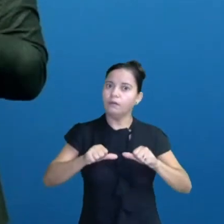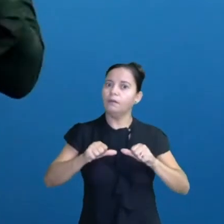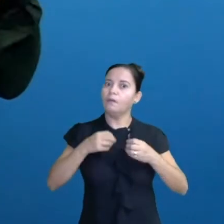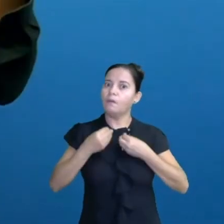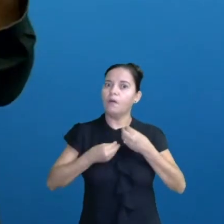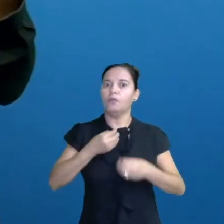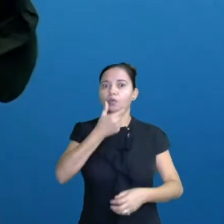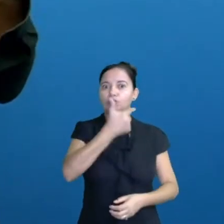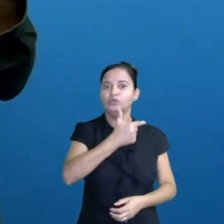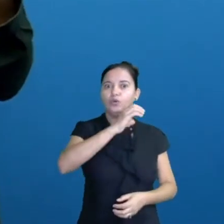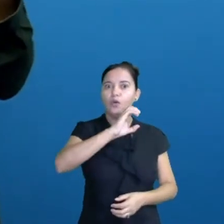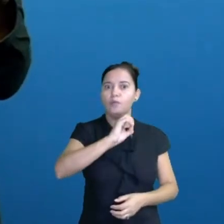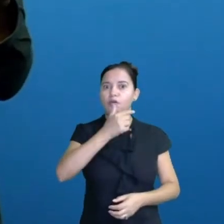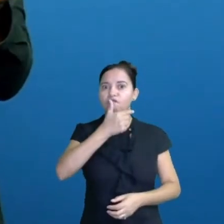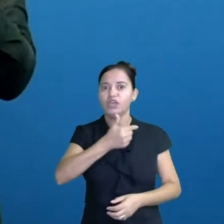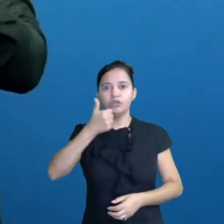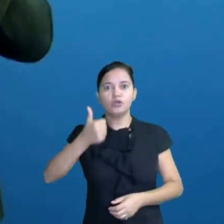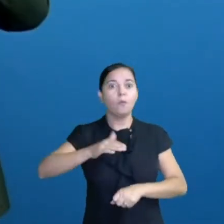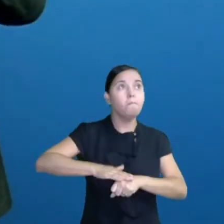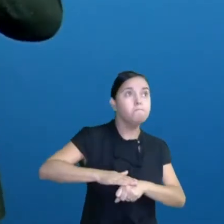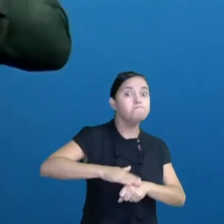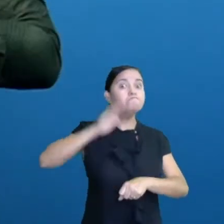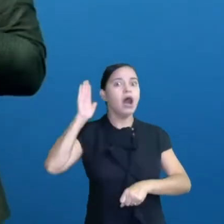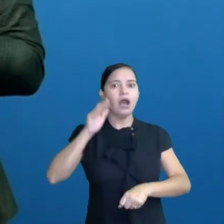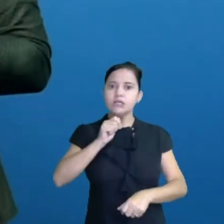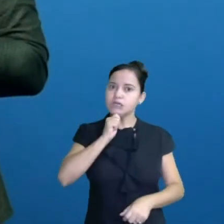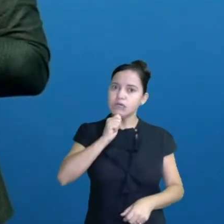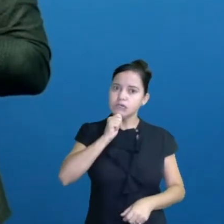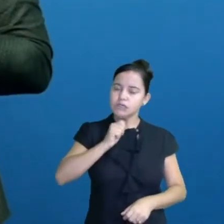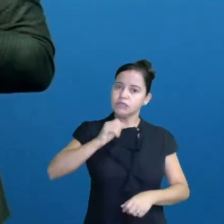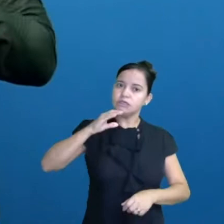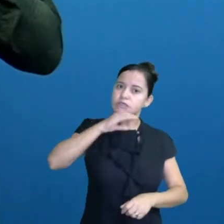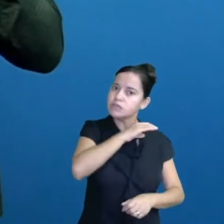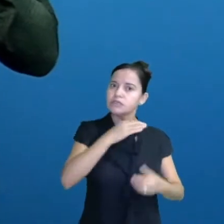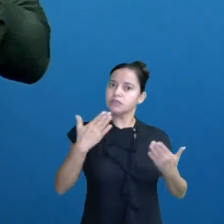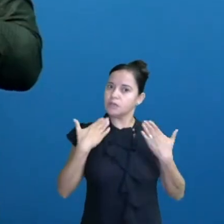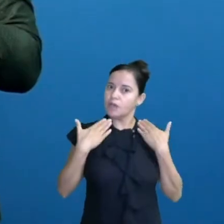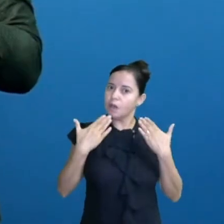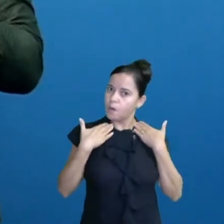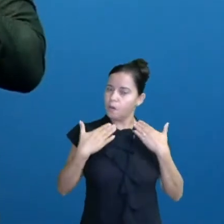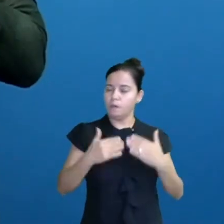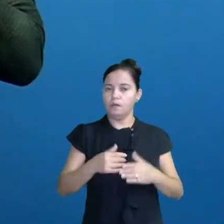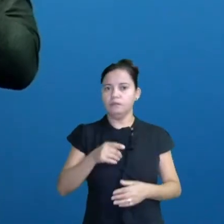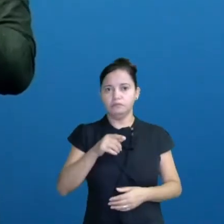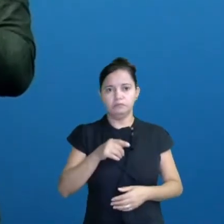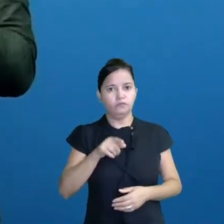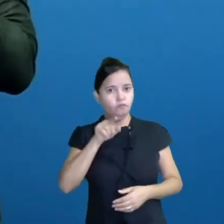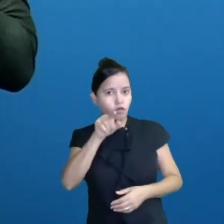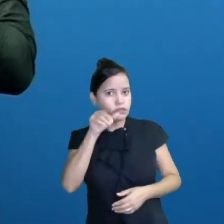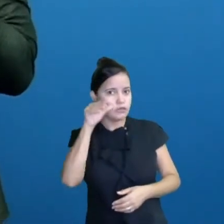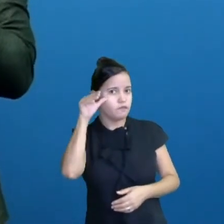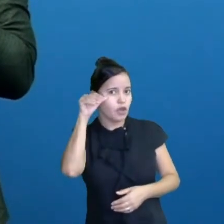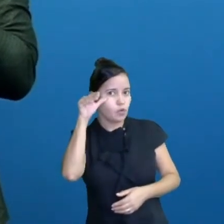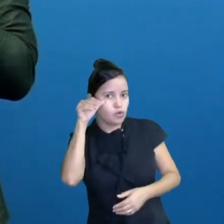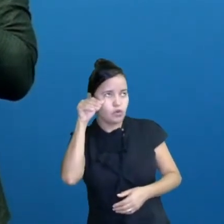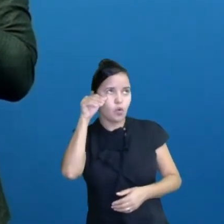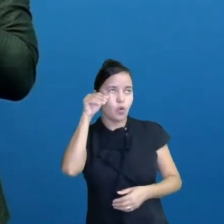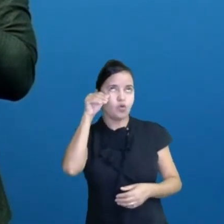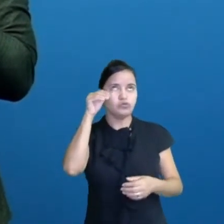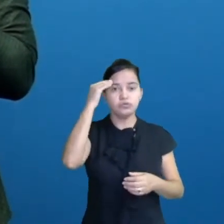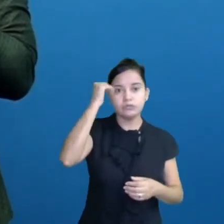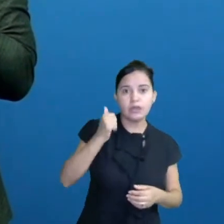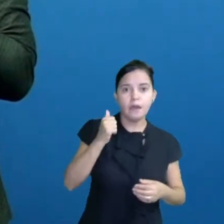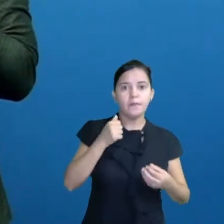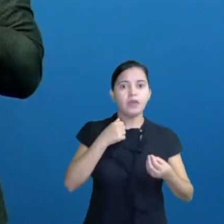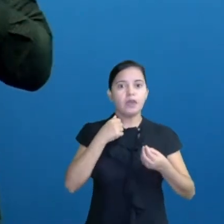2021 possa ainda ser mais quente do que esses 2 anos que eu usei como referência. Então, fica também a dica, se você estiver curioso, quiser saber um pouquinho mais sobre essa questão